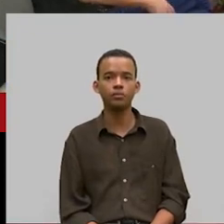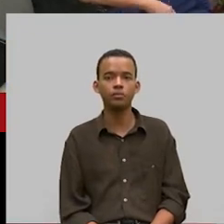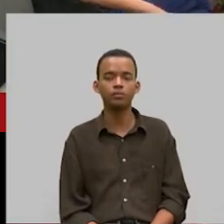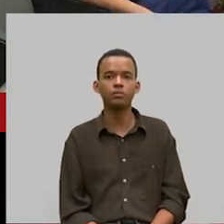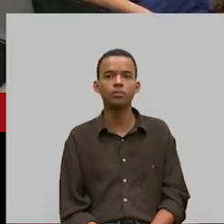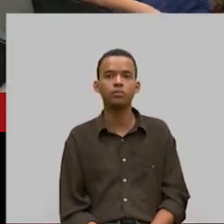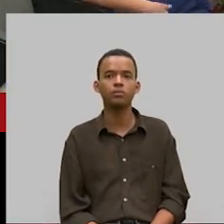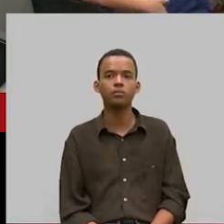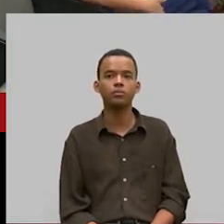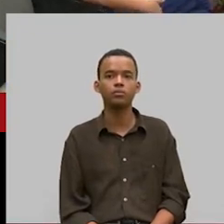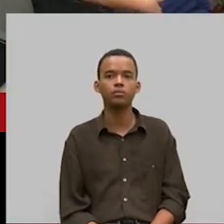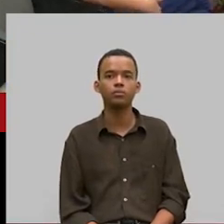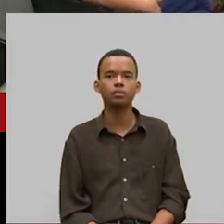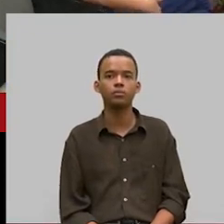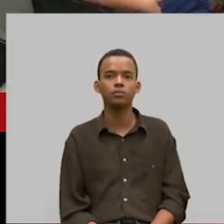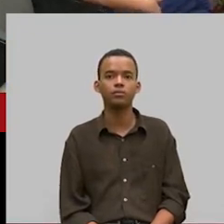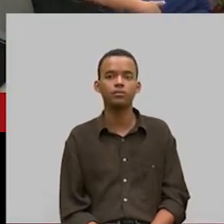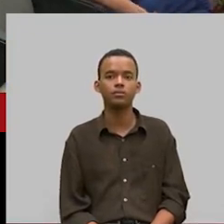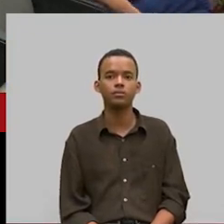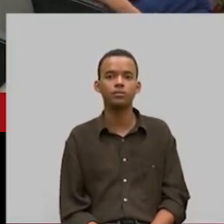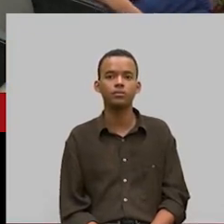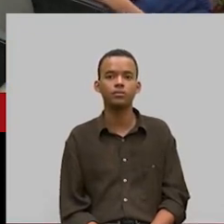Martinha é